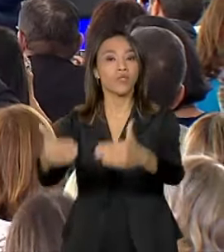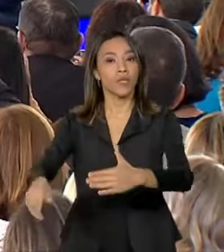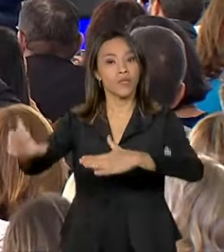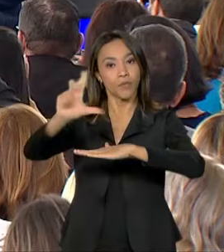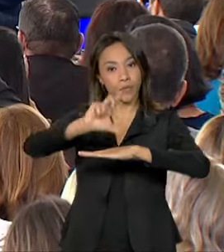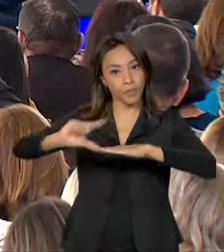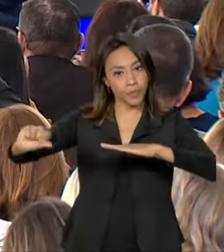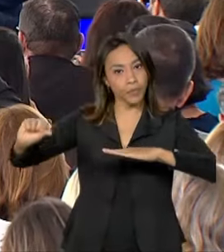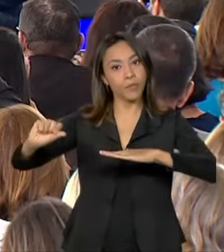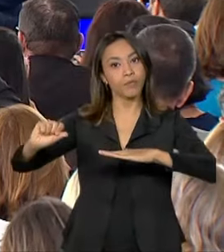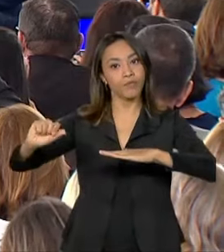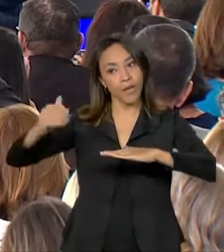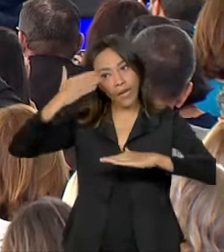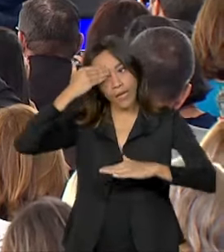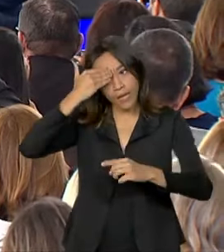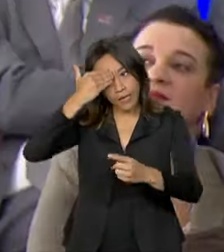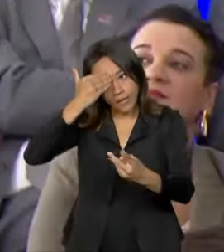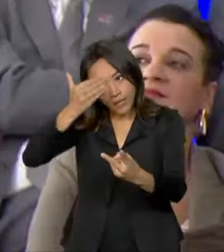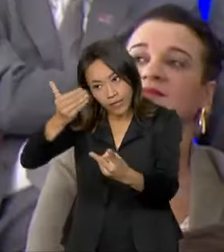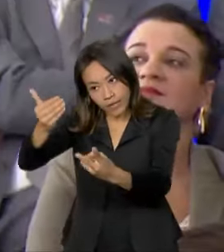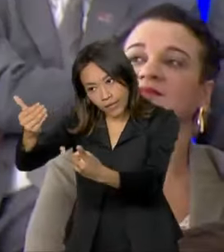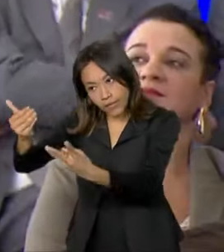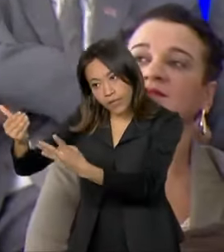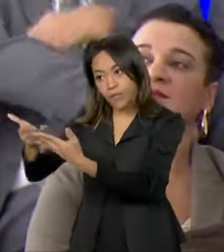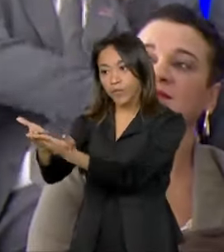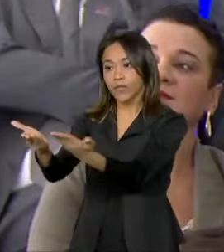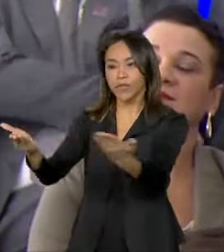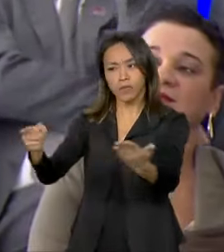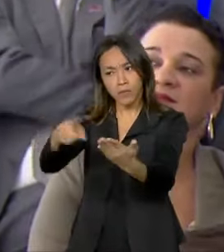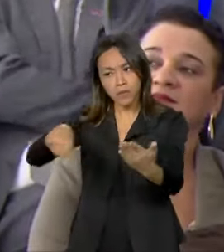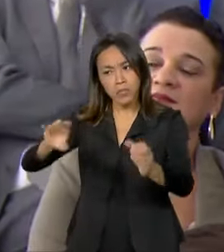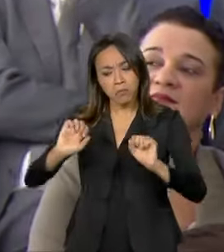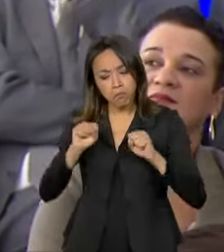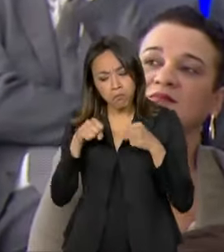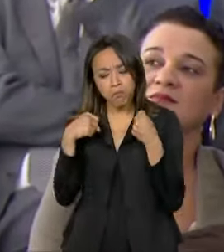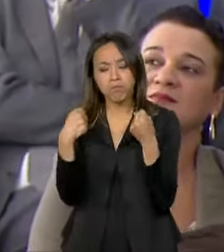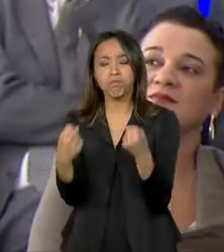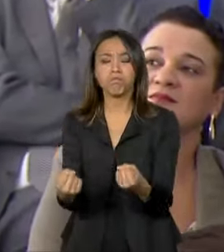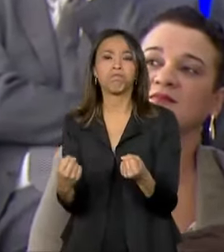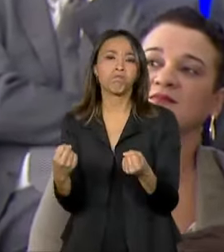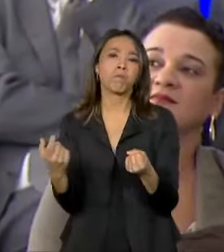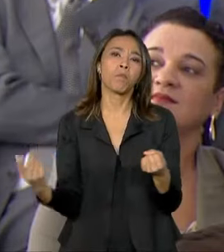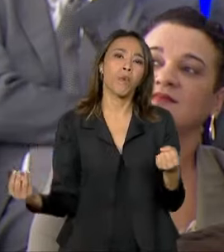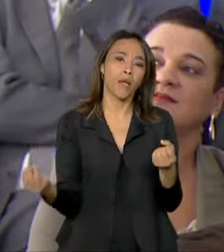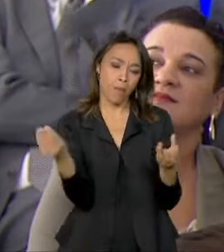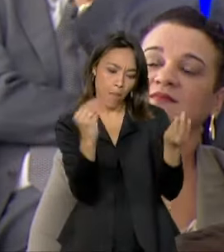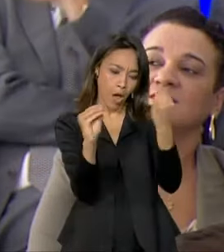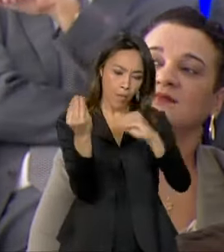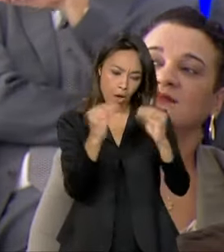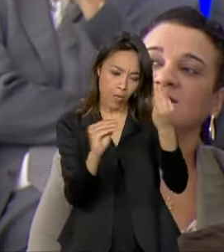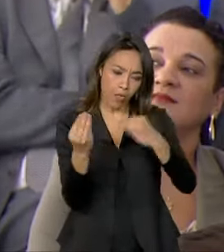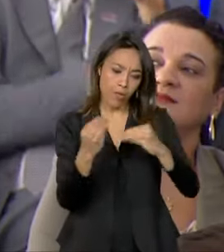ministérios, pela dedicação na construção dessa proposta.